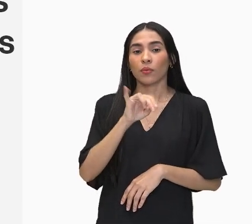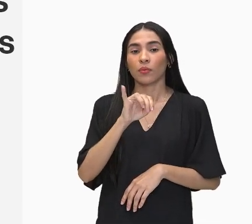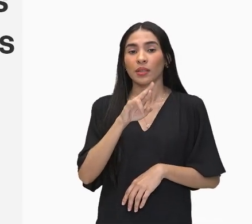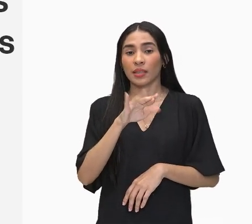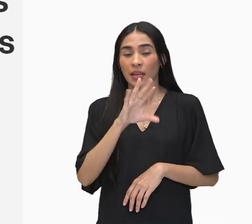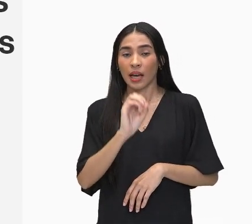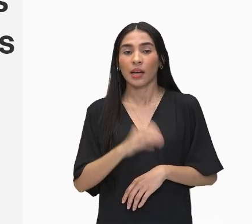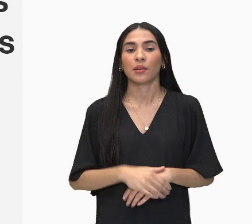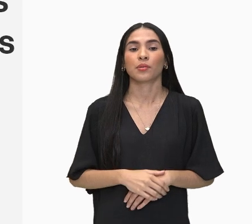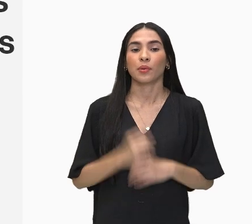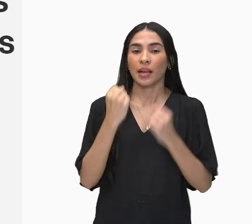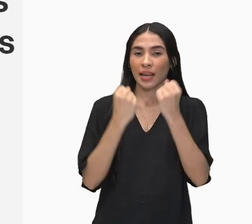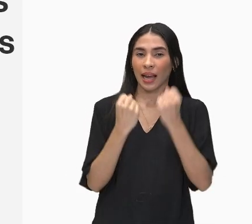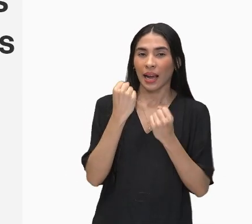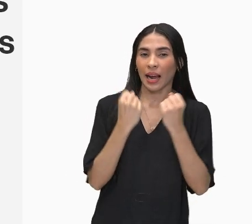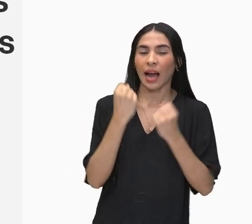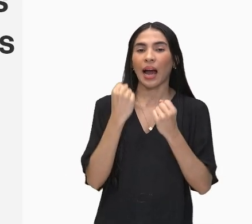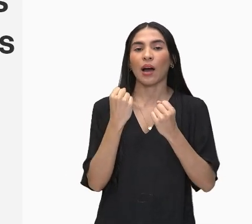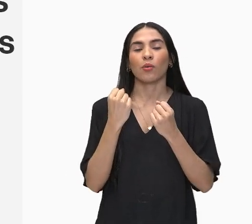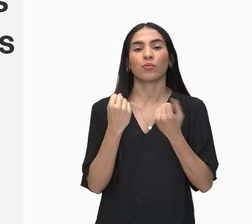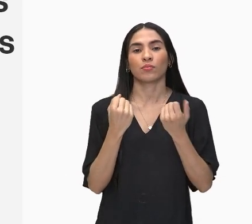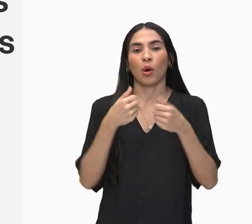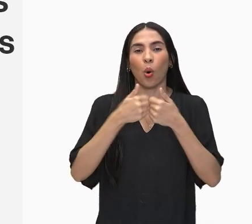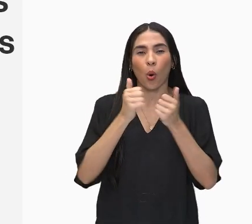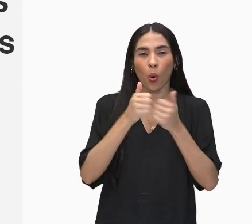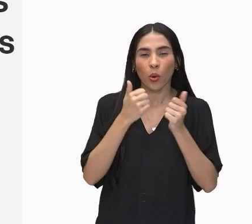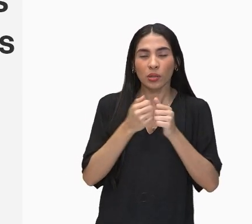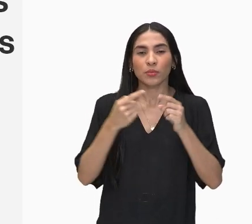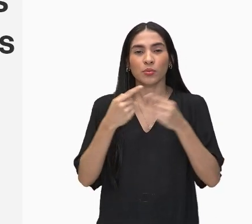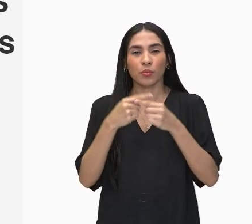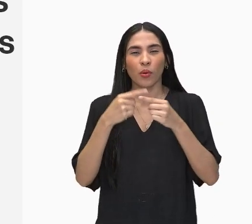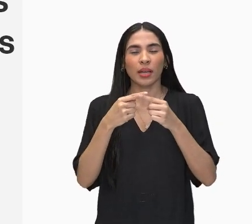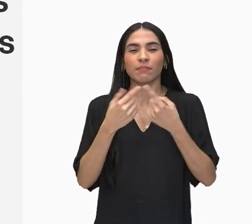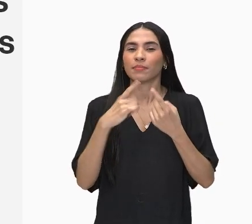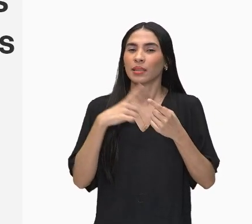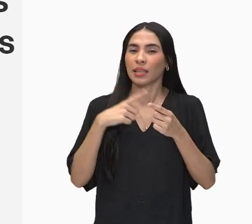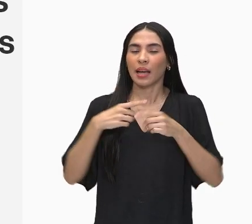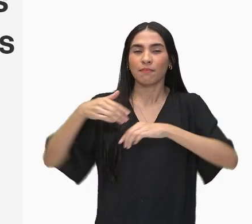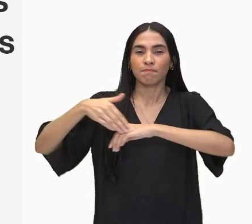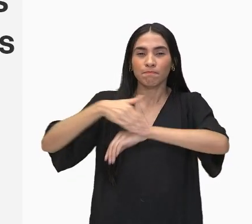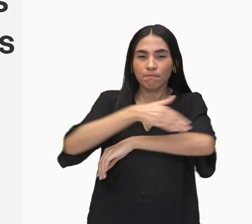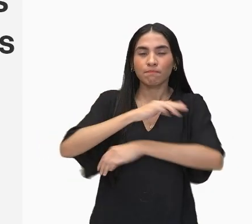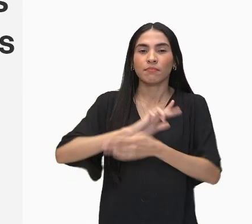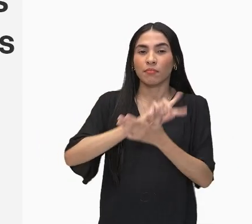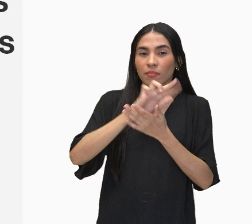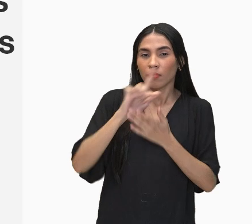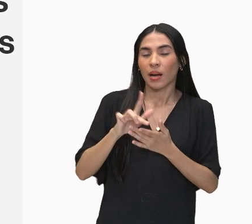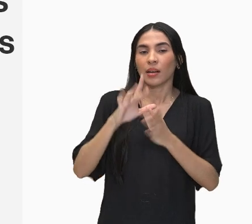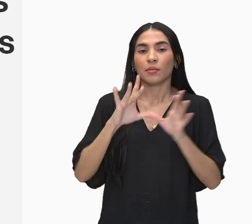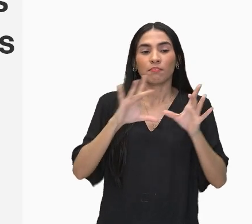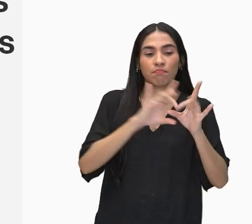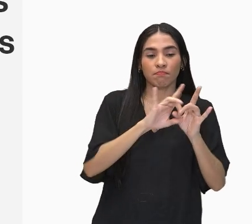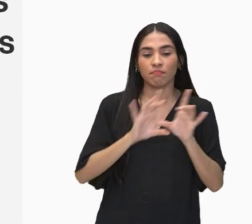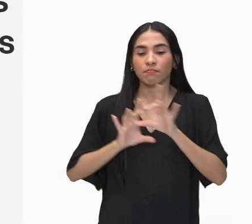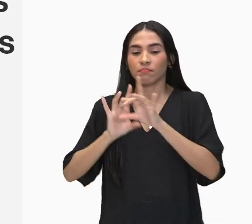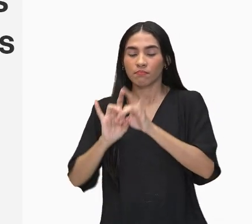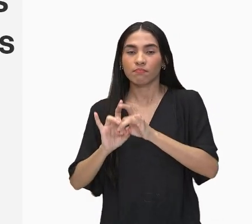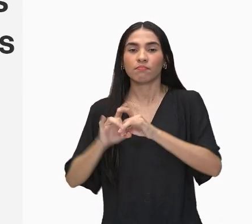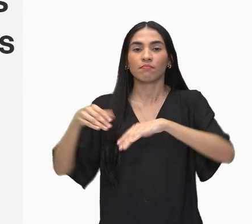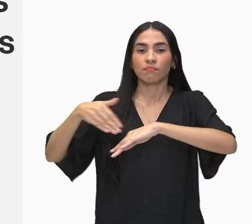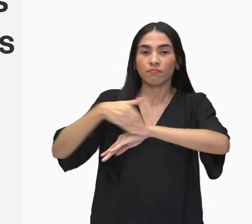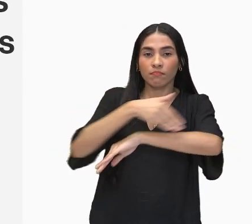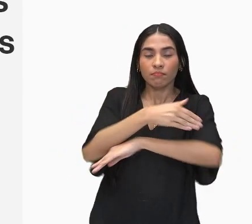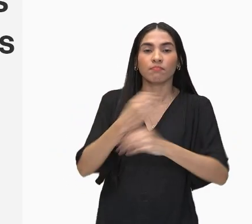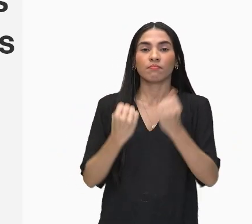rodoviário, né, devido à extensa rede de rodovias que temos no nosso país. Então, eles conectam, né, esse transporte rodoviário,